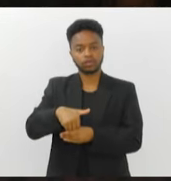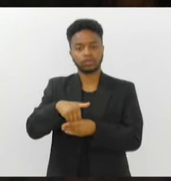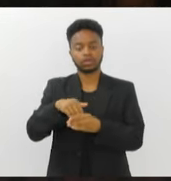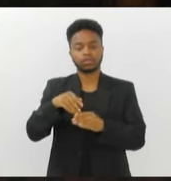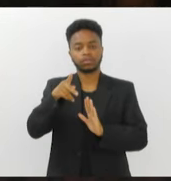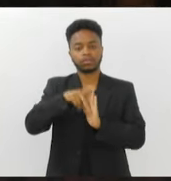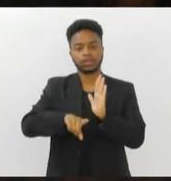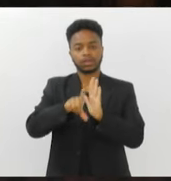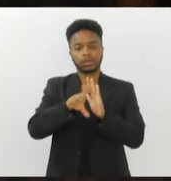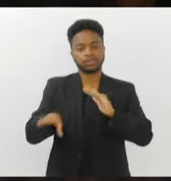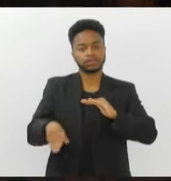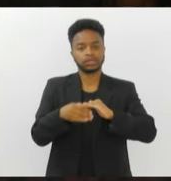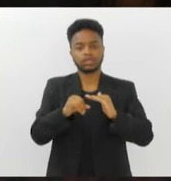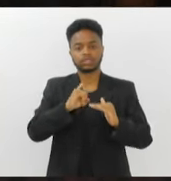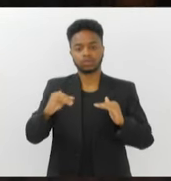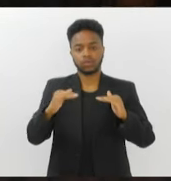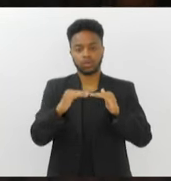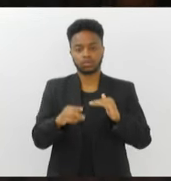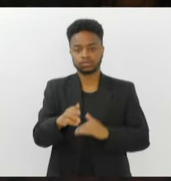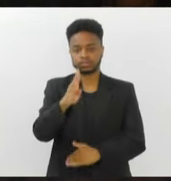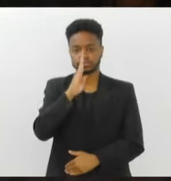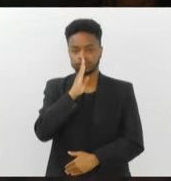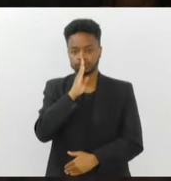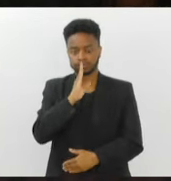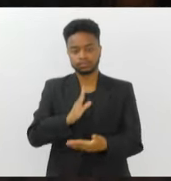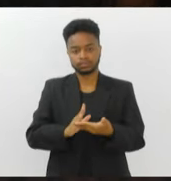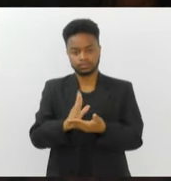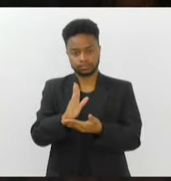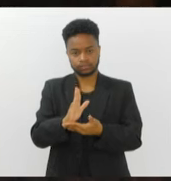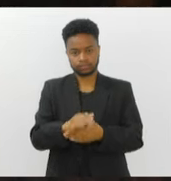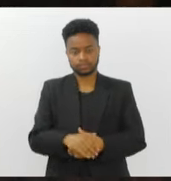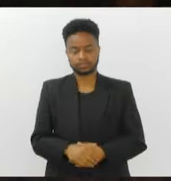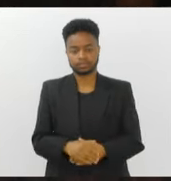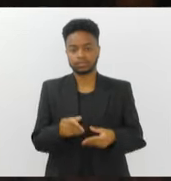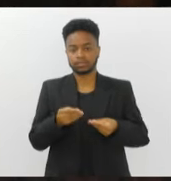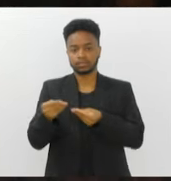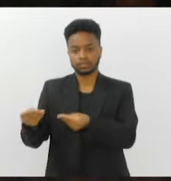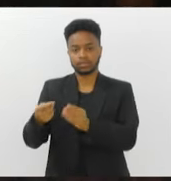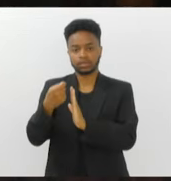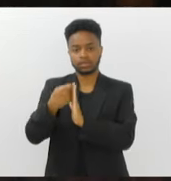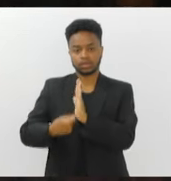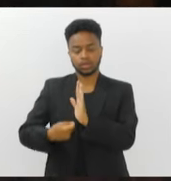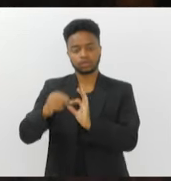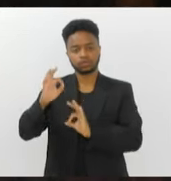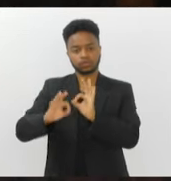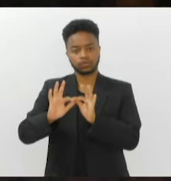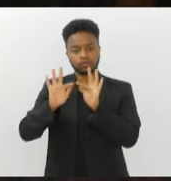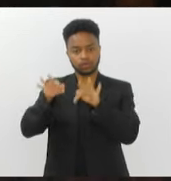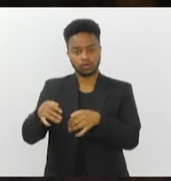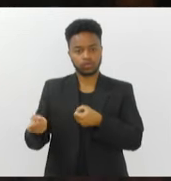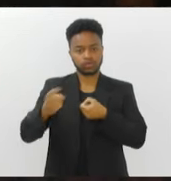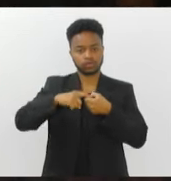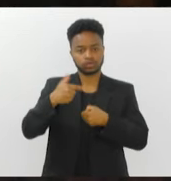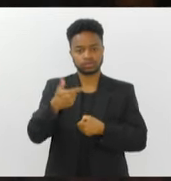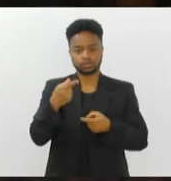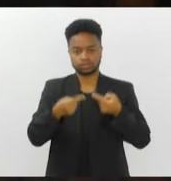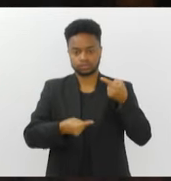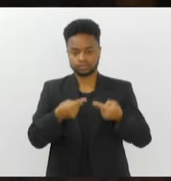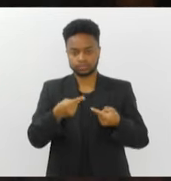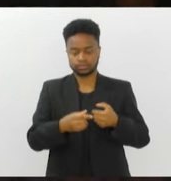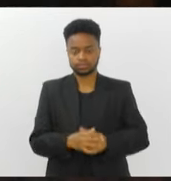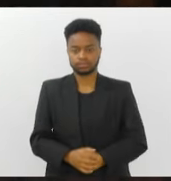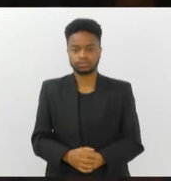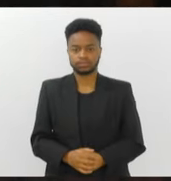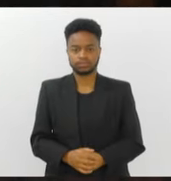assim emendado. Senhores que aprovam, permaneçam como estão. Aprovado, vai a redação do vencido para a segunda discussão.